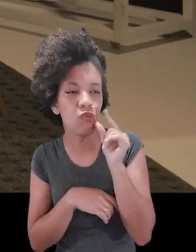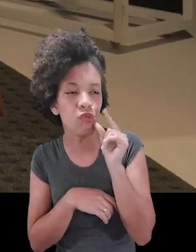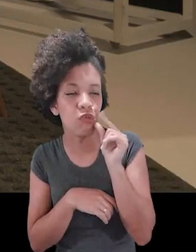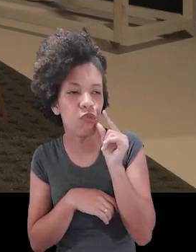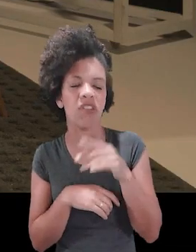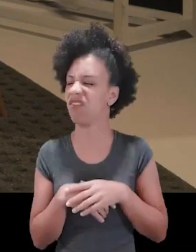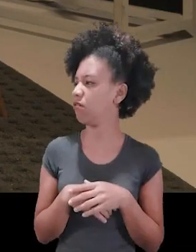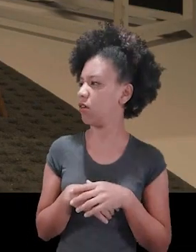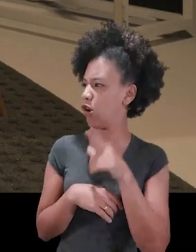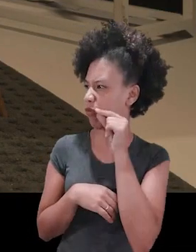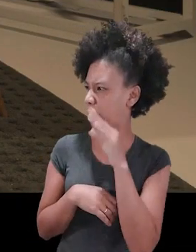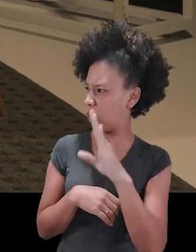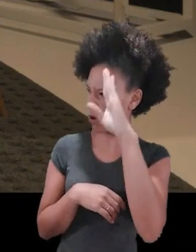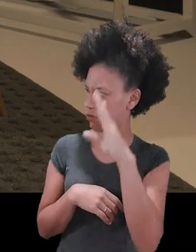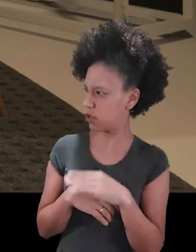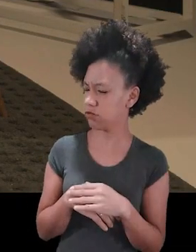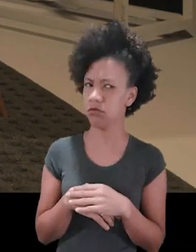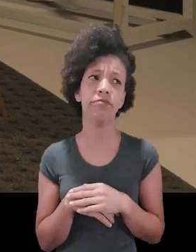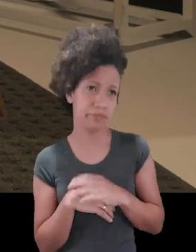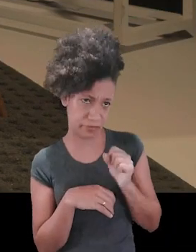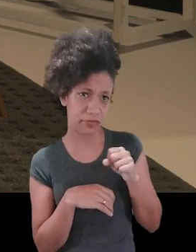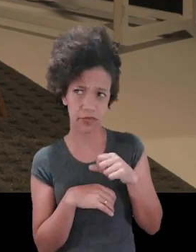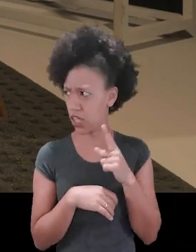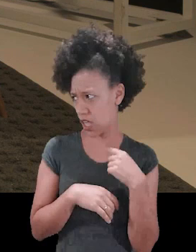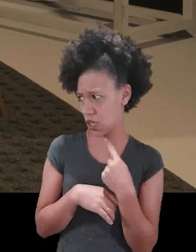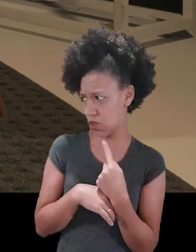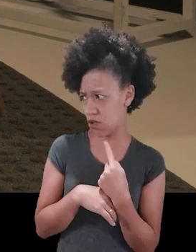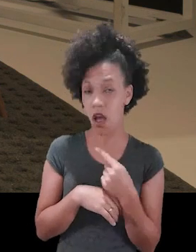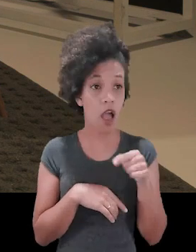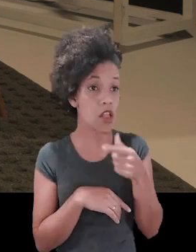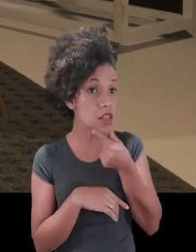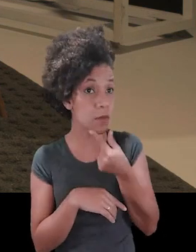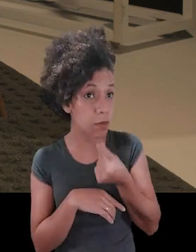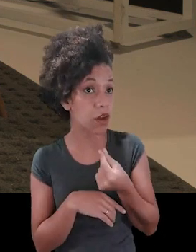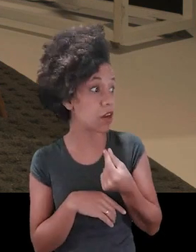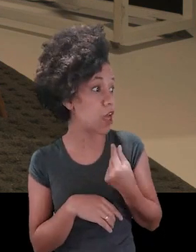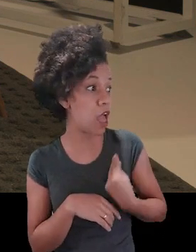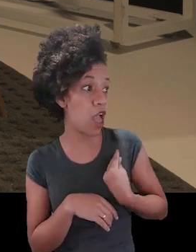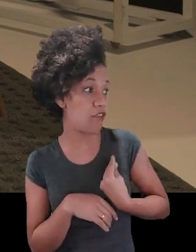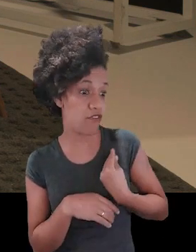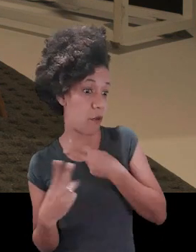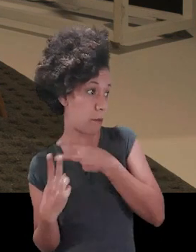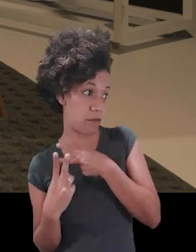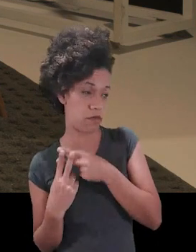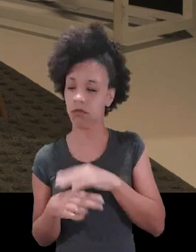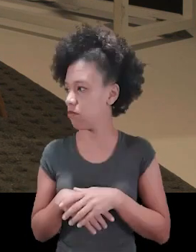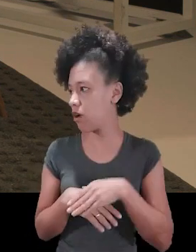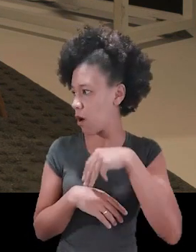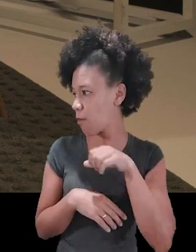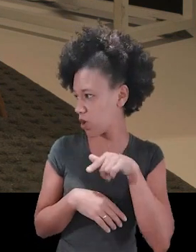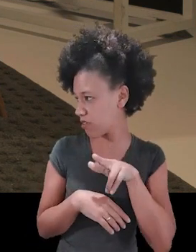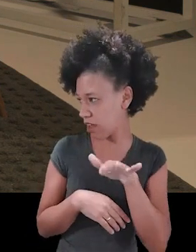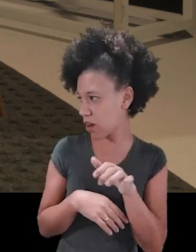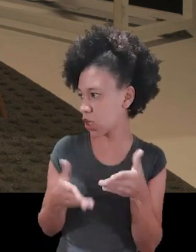tinha os cara Cunha no Exército é esse cara é nós cara é doido que esse moleque viveu o período inteiro preso e ao Monark hoje